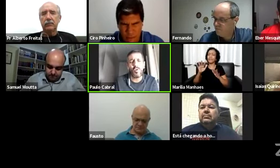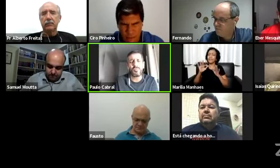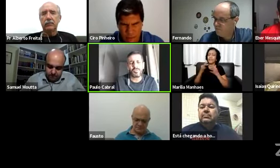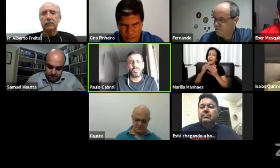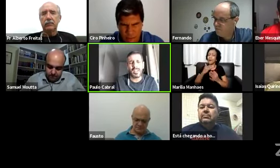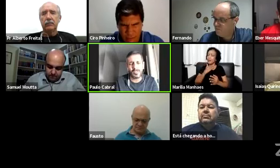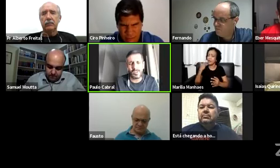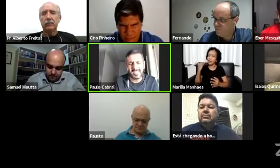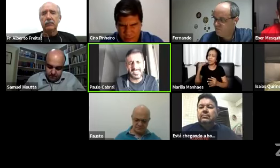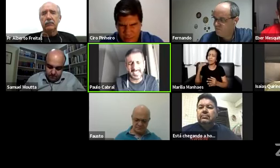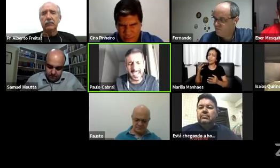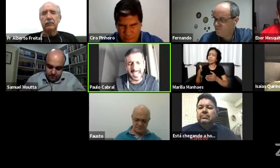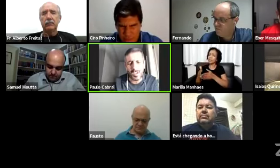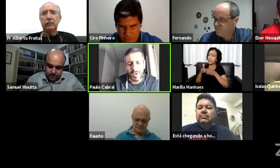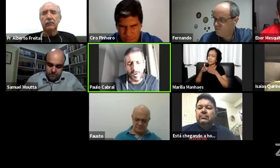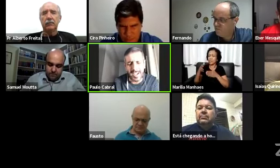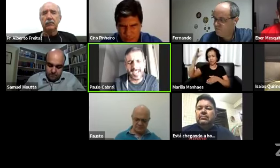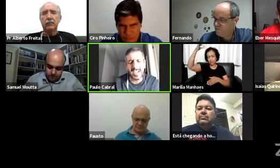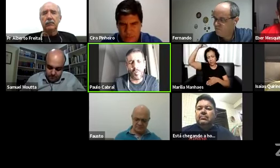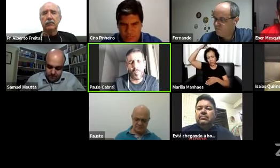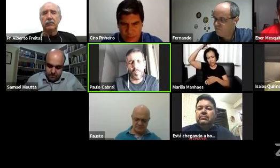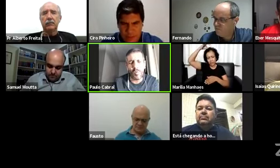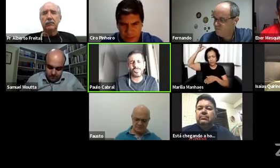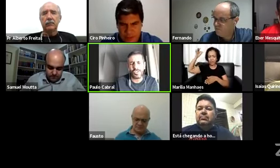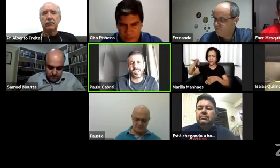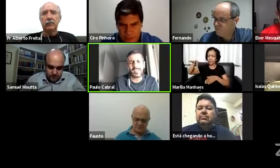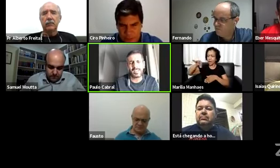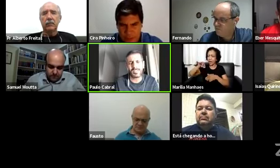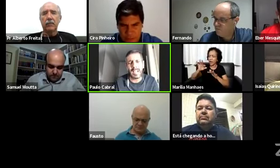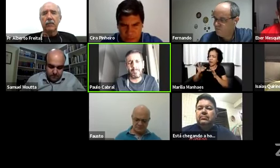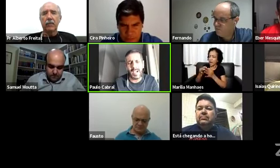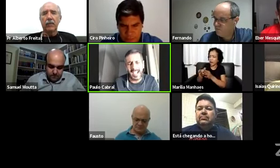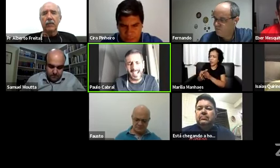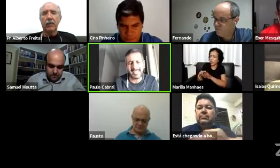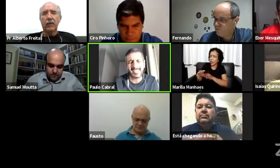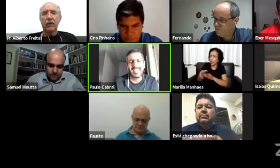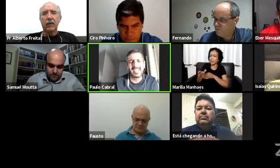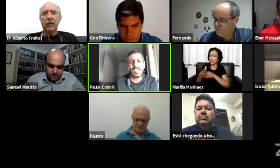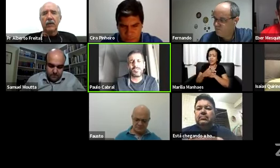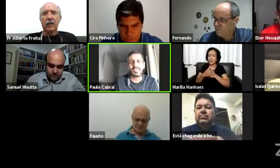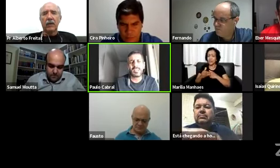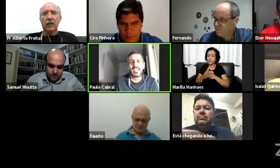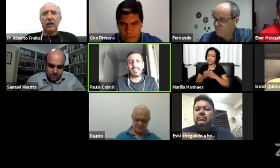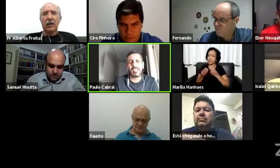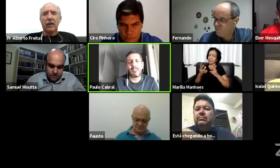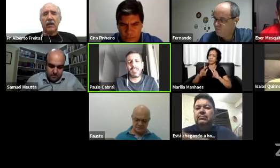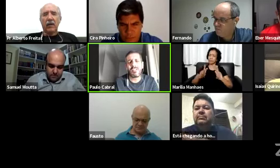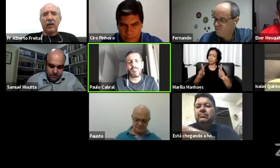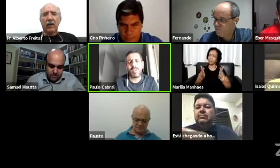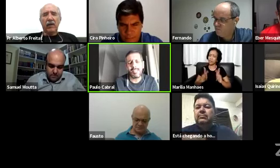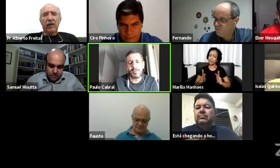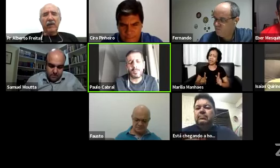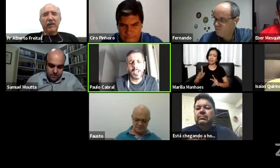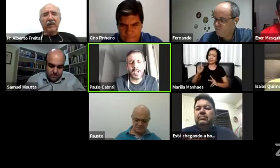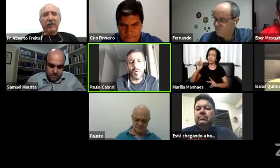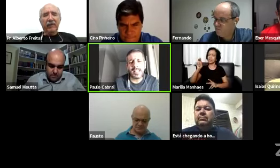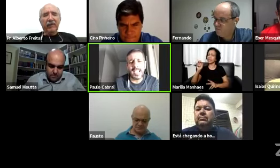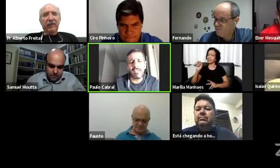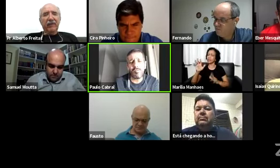nosso consolador, visita cada um agora. Consola, Deus, dá paz. Deus, que essas famílias